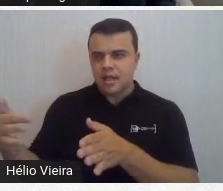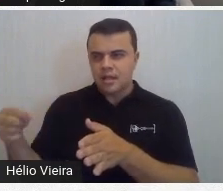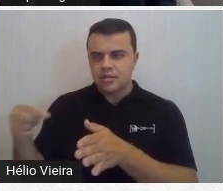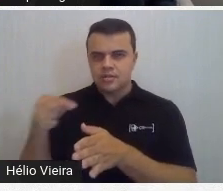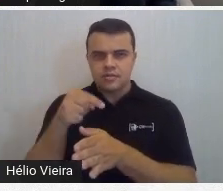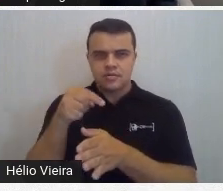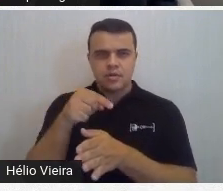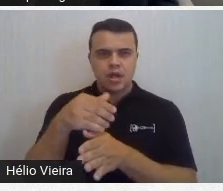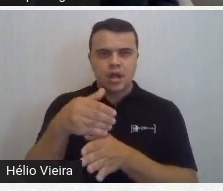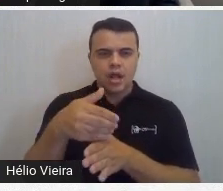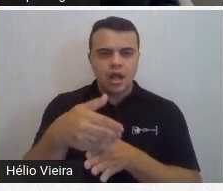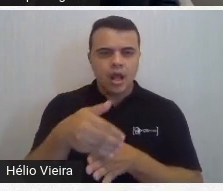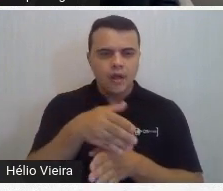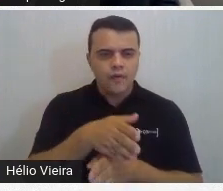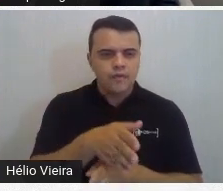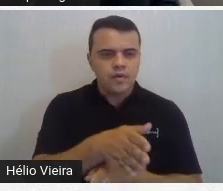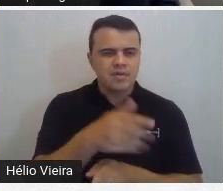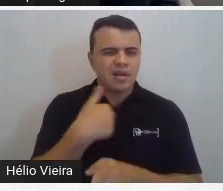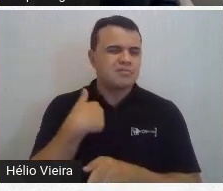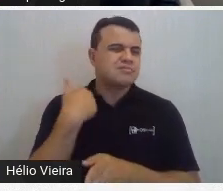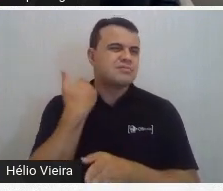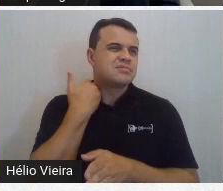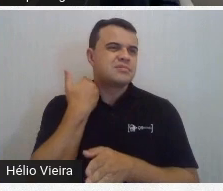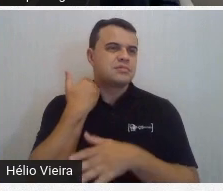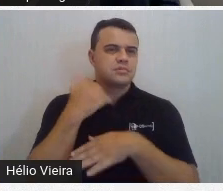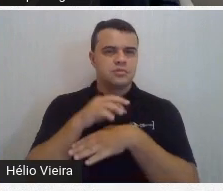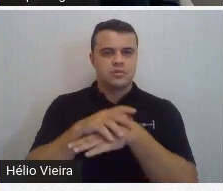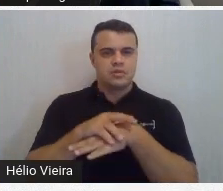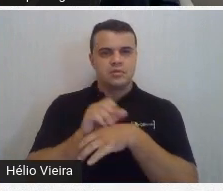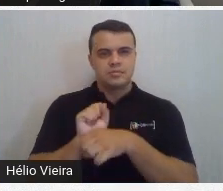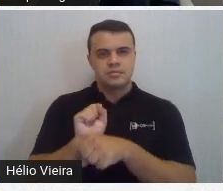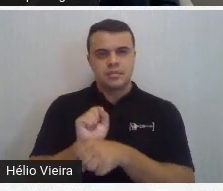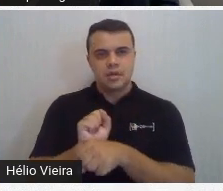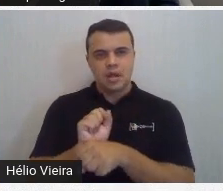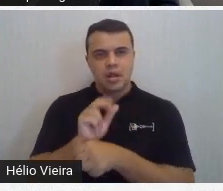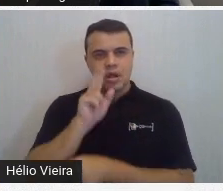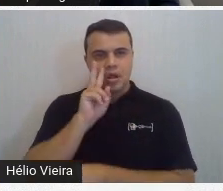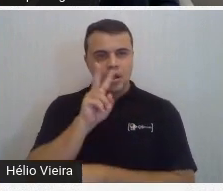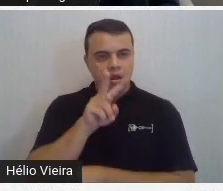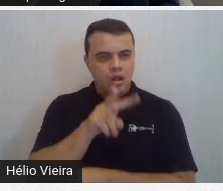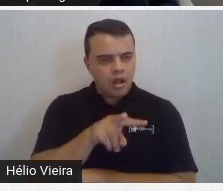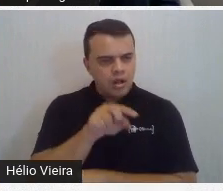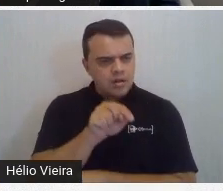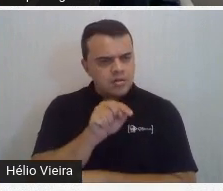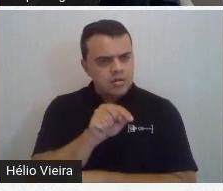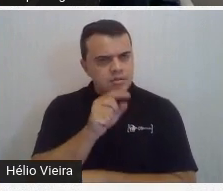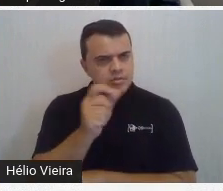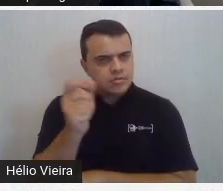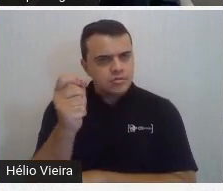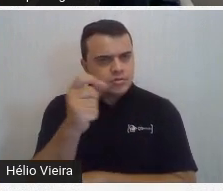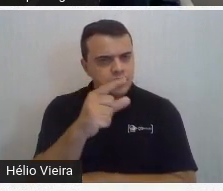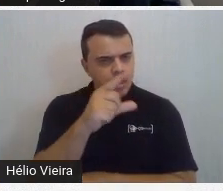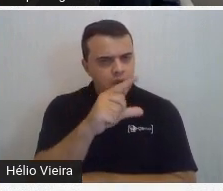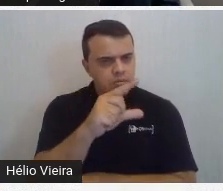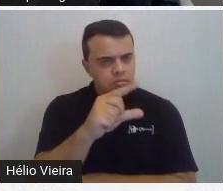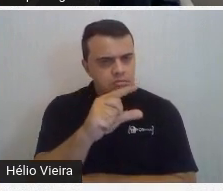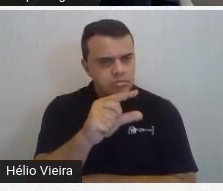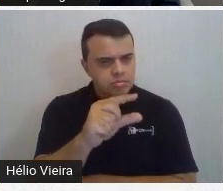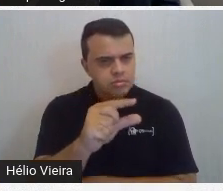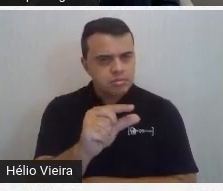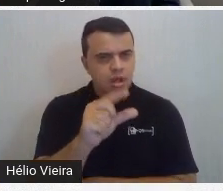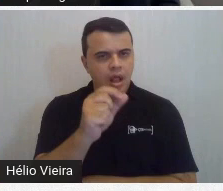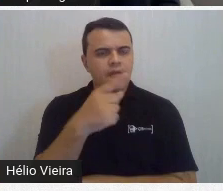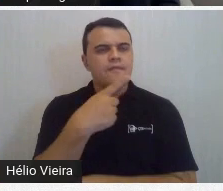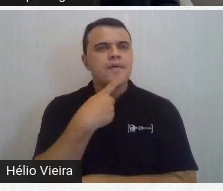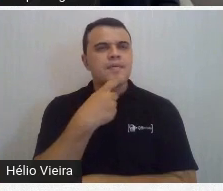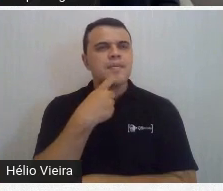abaixo. Eu me sentia cansado e doente. Parei e olhei para o fiord. O sol estava se pondo e as nuvens ficando